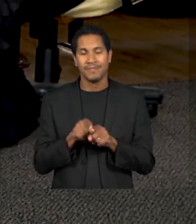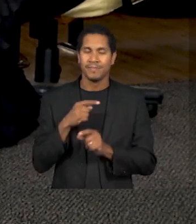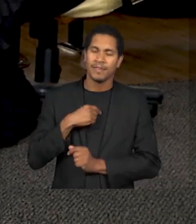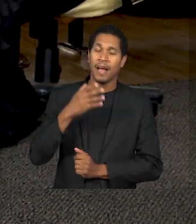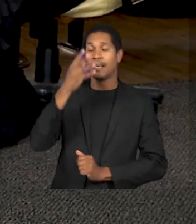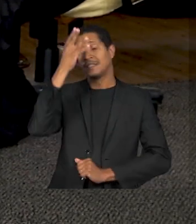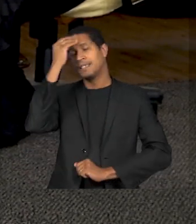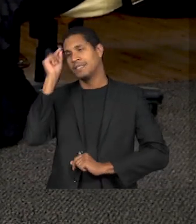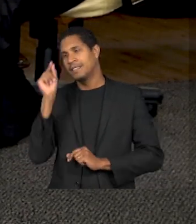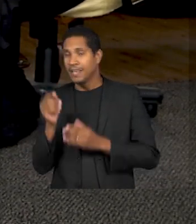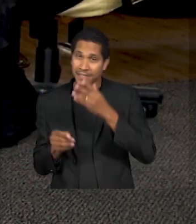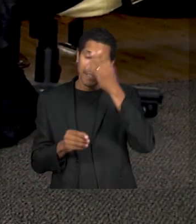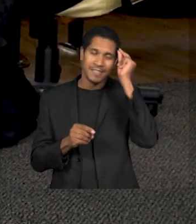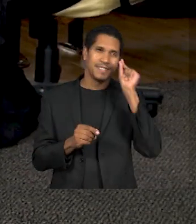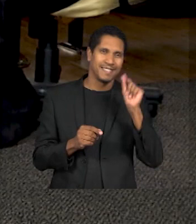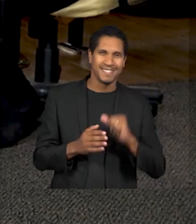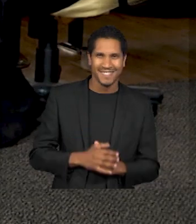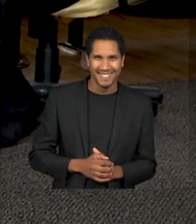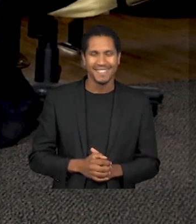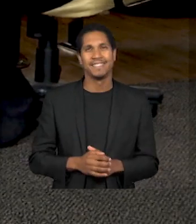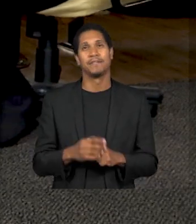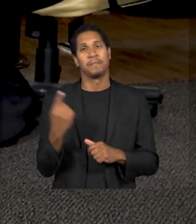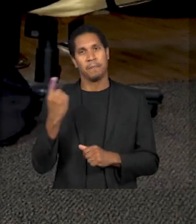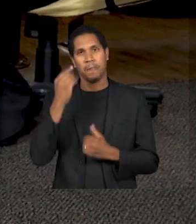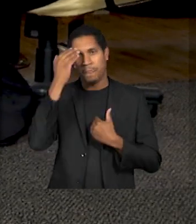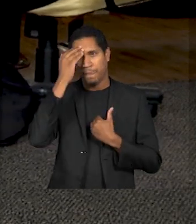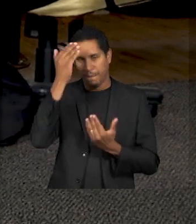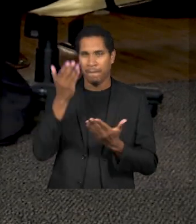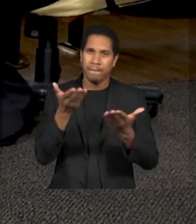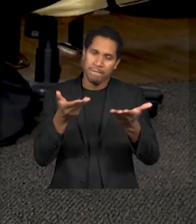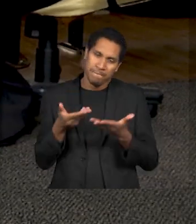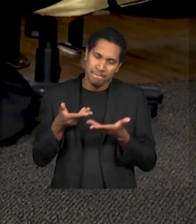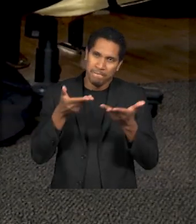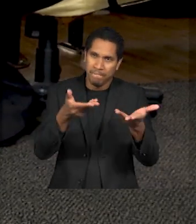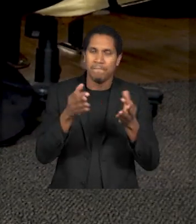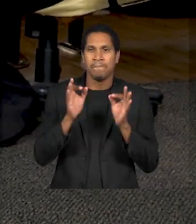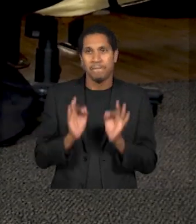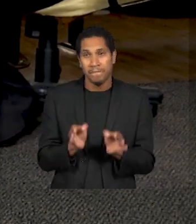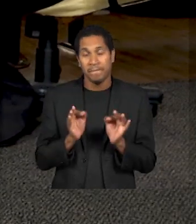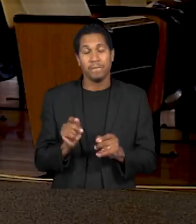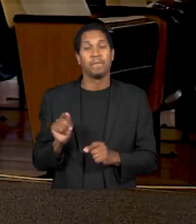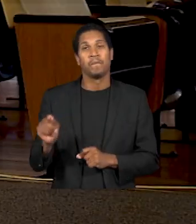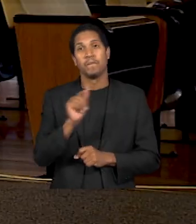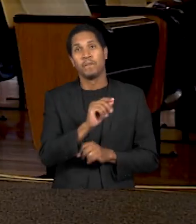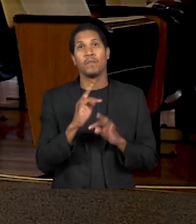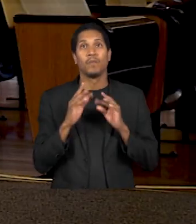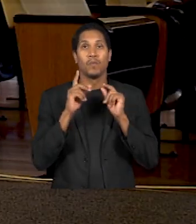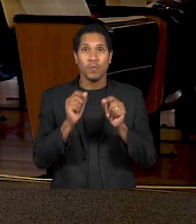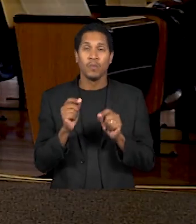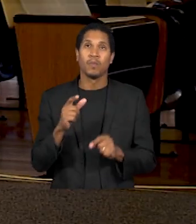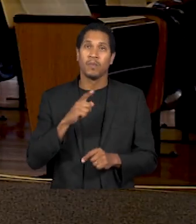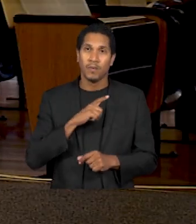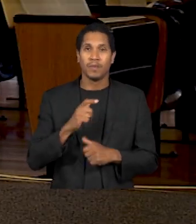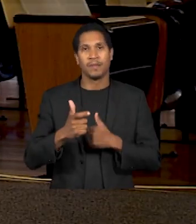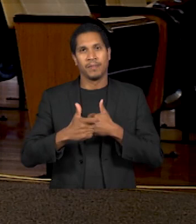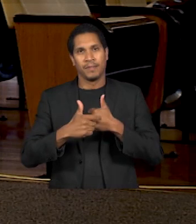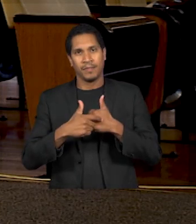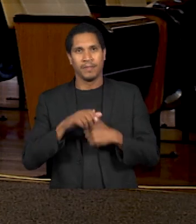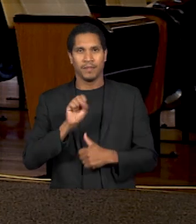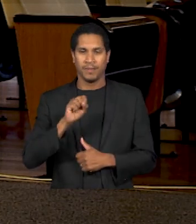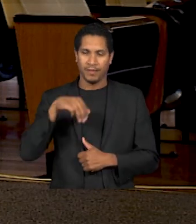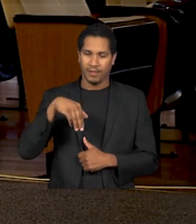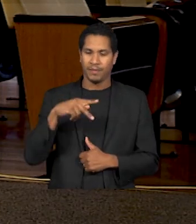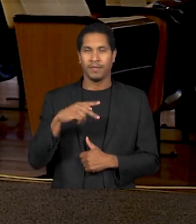não falei disso. Então, primeiro, agradecer o convite, convidar todos vocês para seguir a